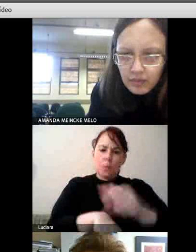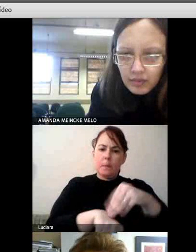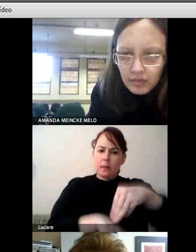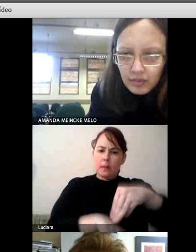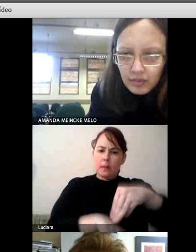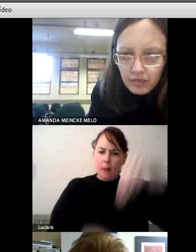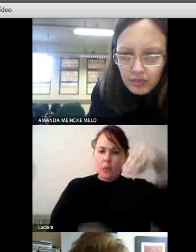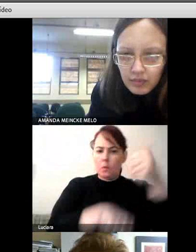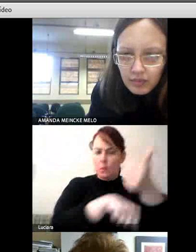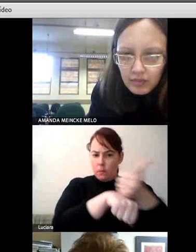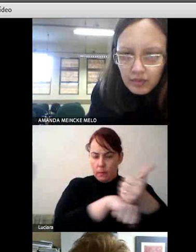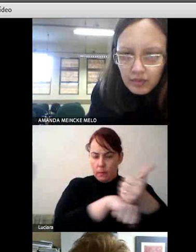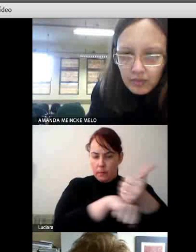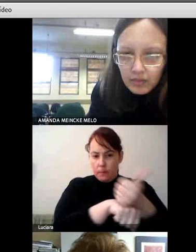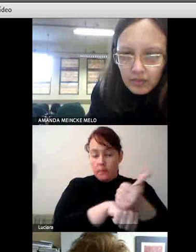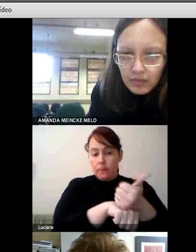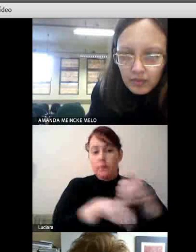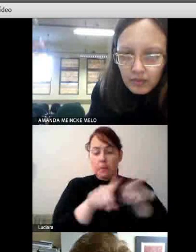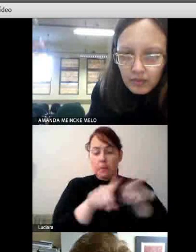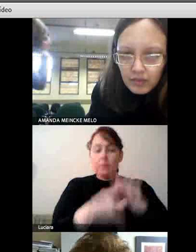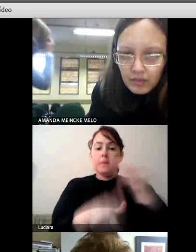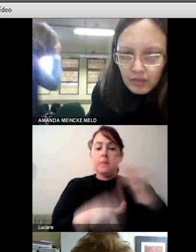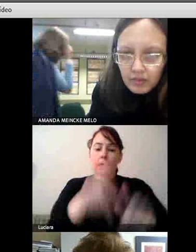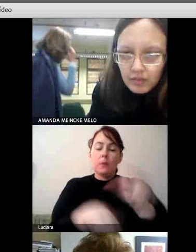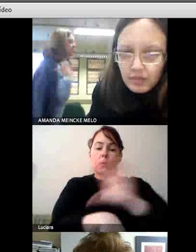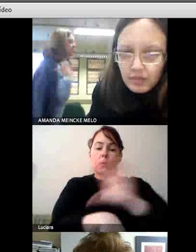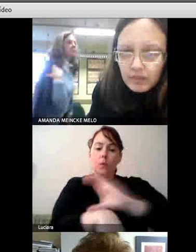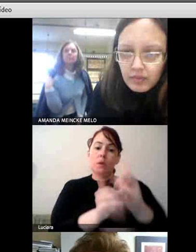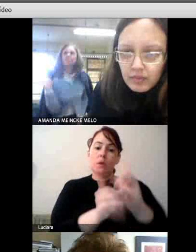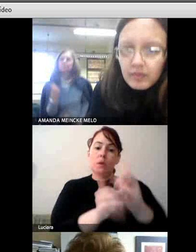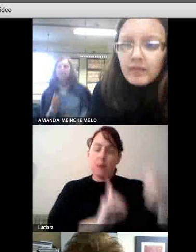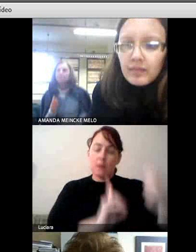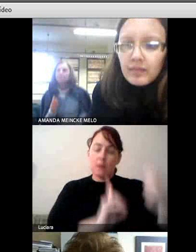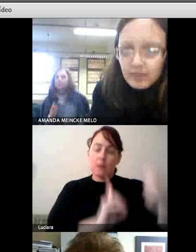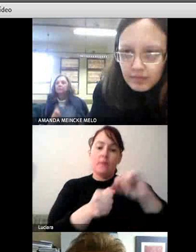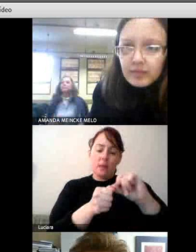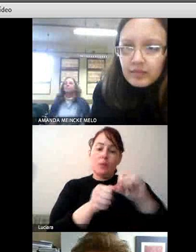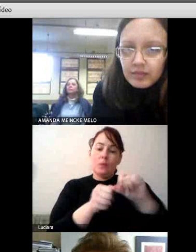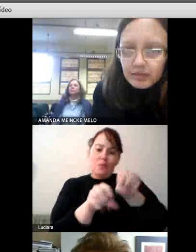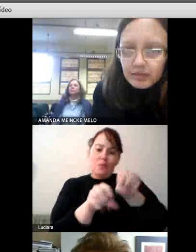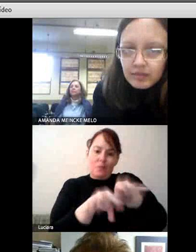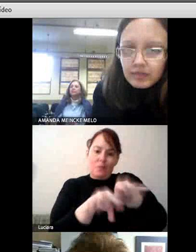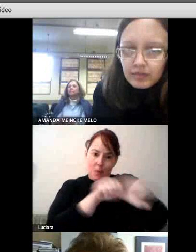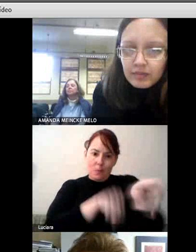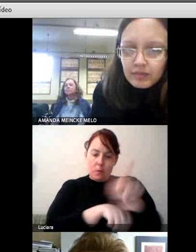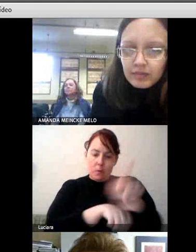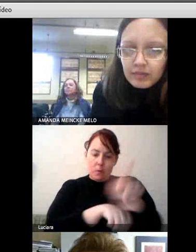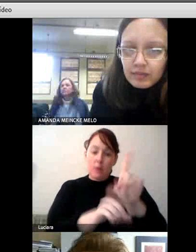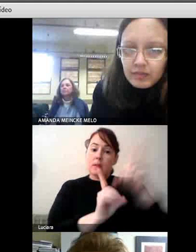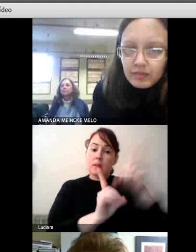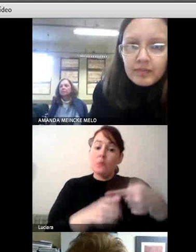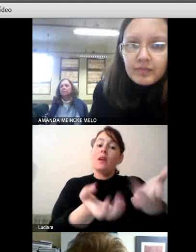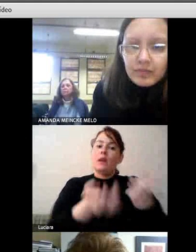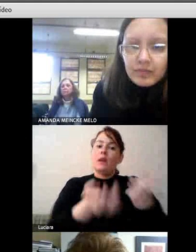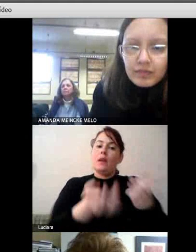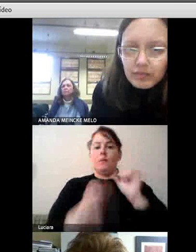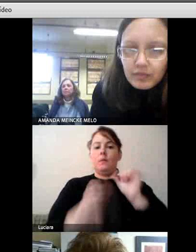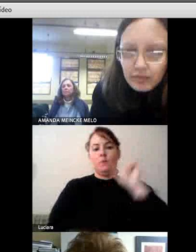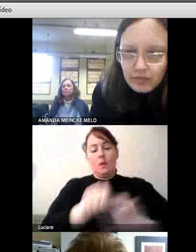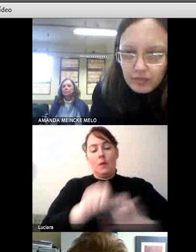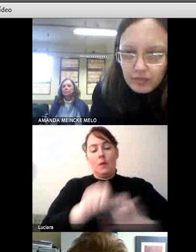o LEC é totalmente interdisciplinar. Então, a gente tem professor de matemática, professor de letras, professor